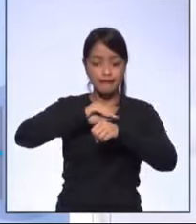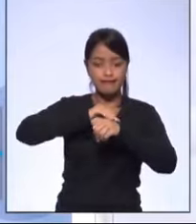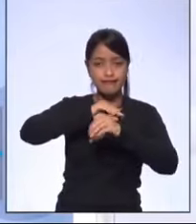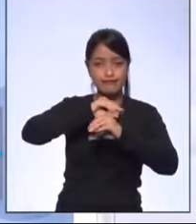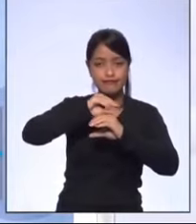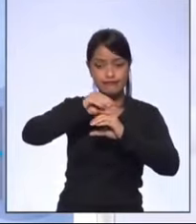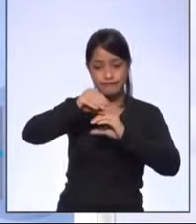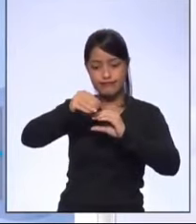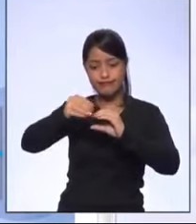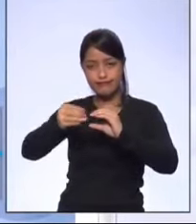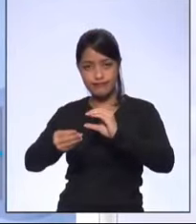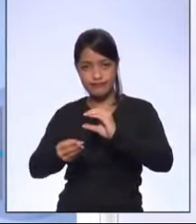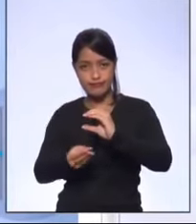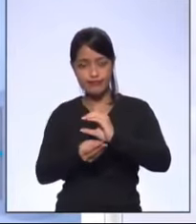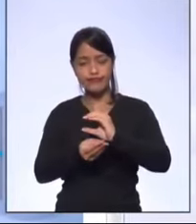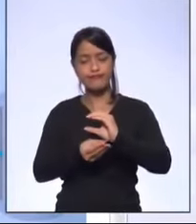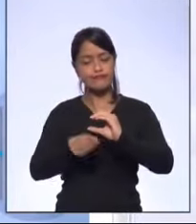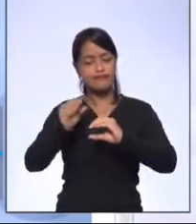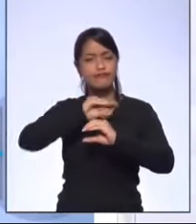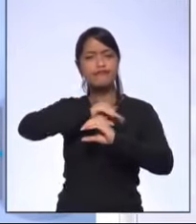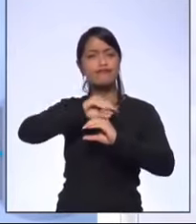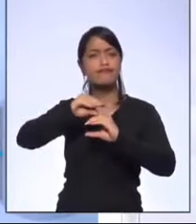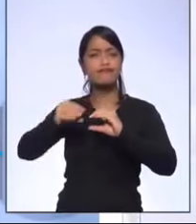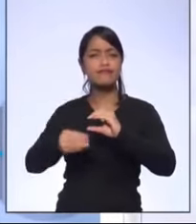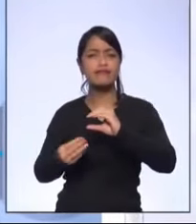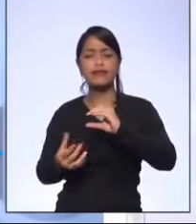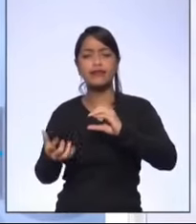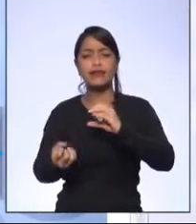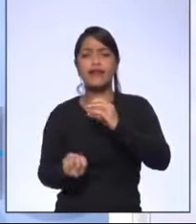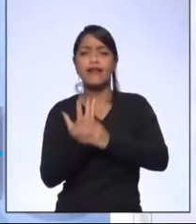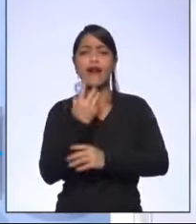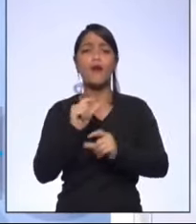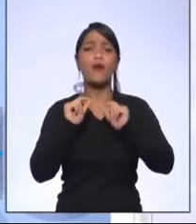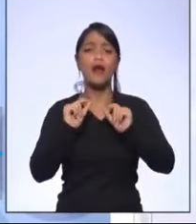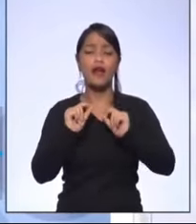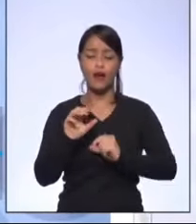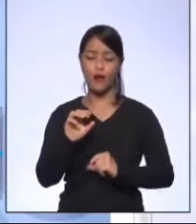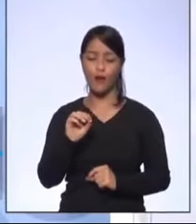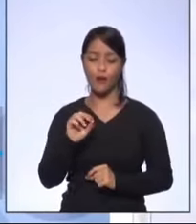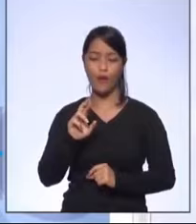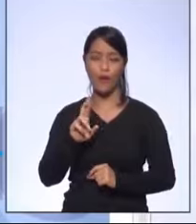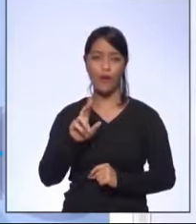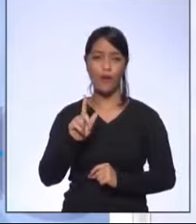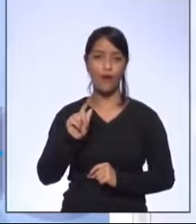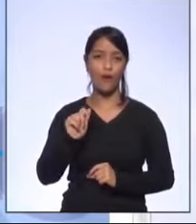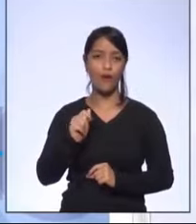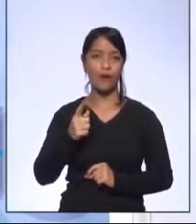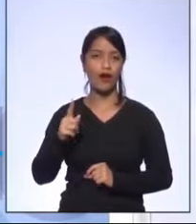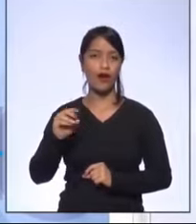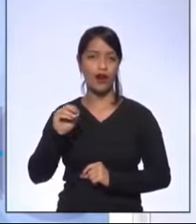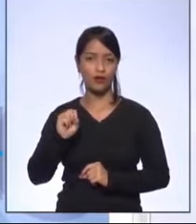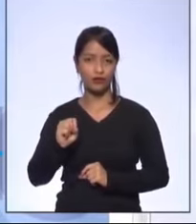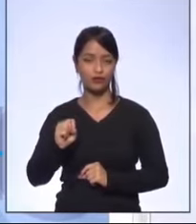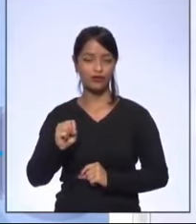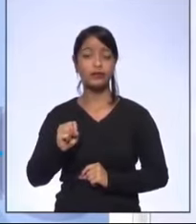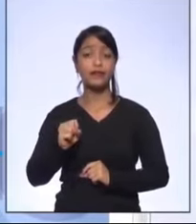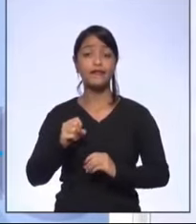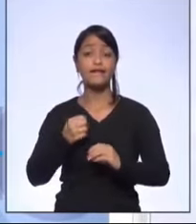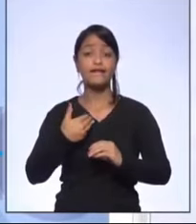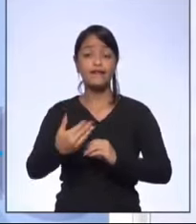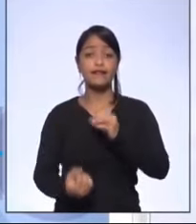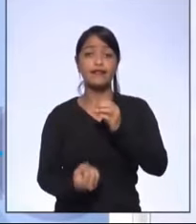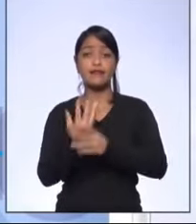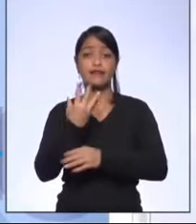né? Esses tecidos darão origem a órgãos, e esses órgãos darão origem a